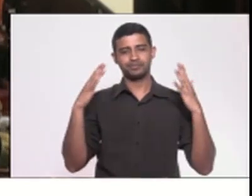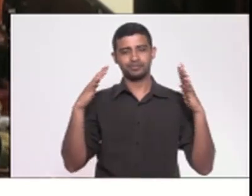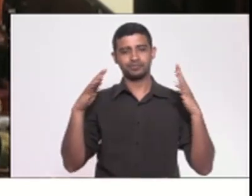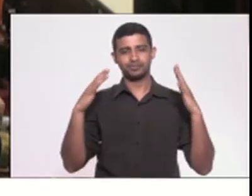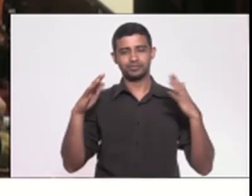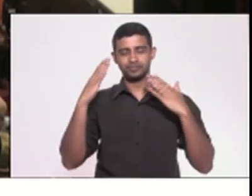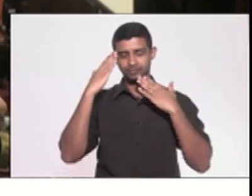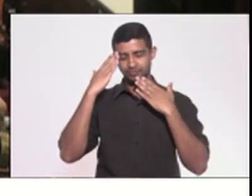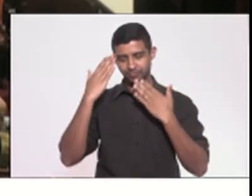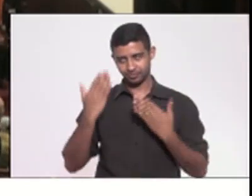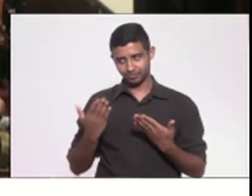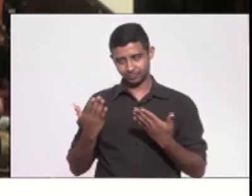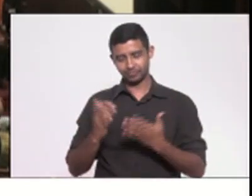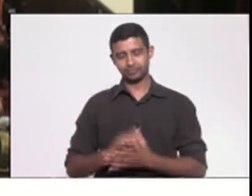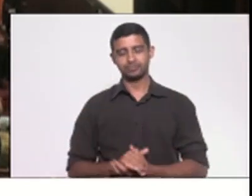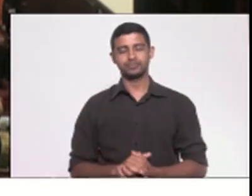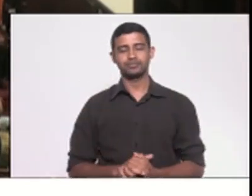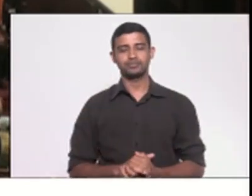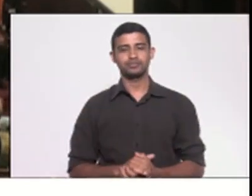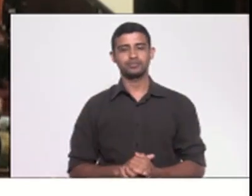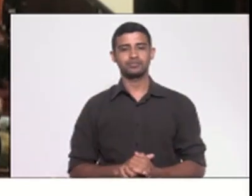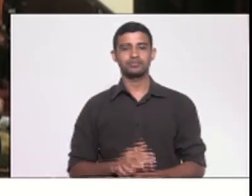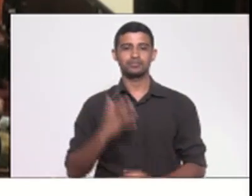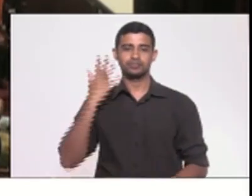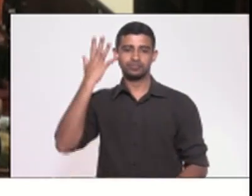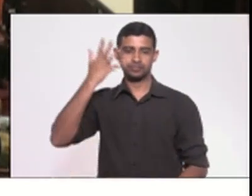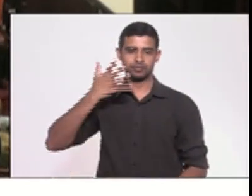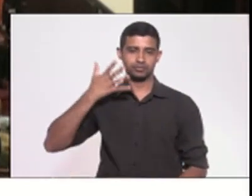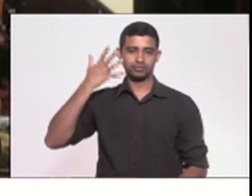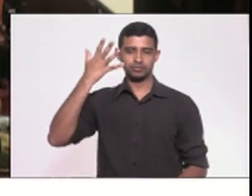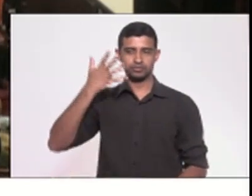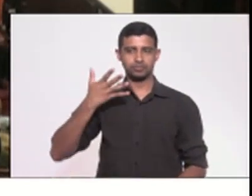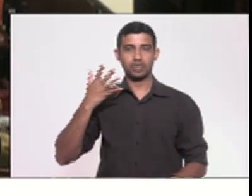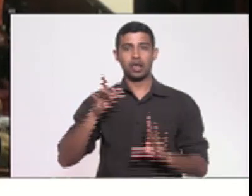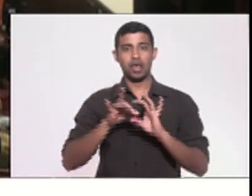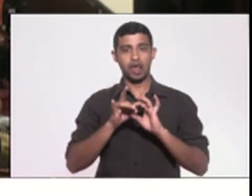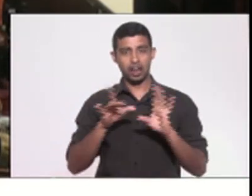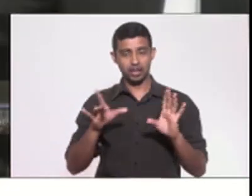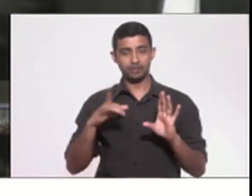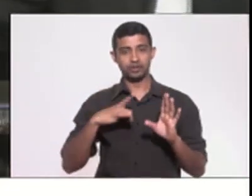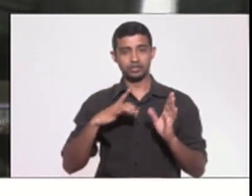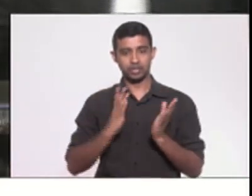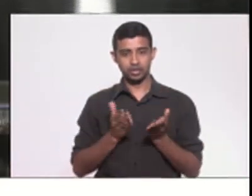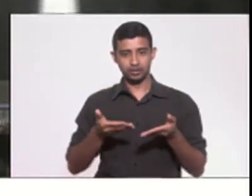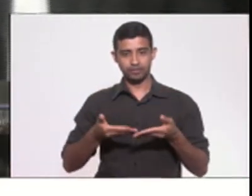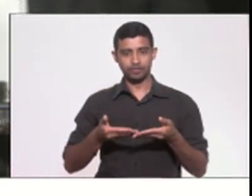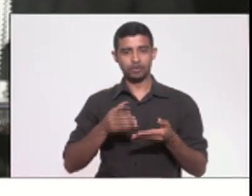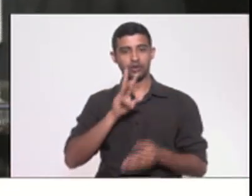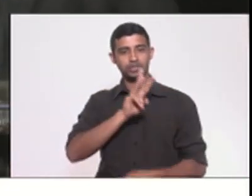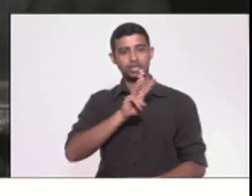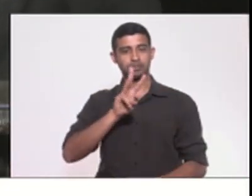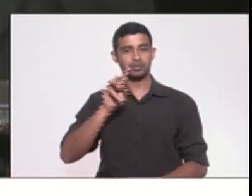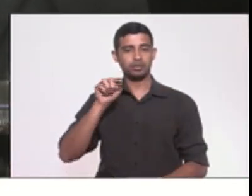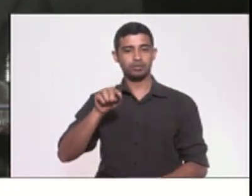Obrigada a você, Penido. As apresentações vão ficar disponíveis no site do Fórum, que é o